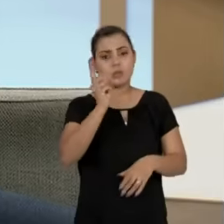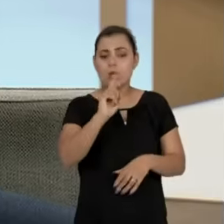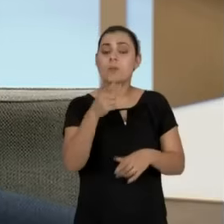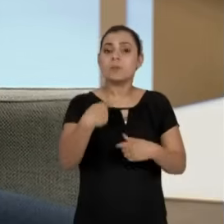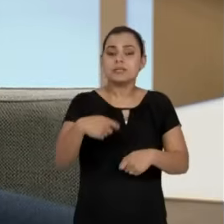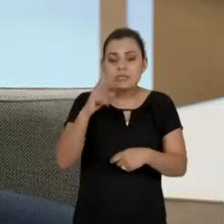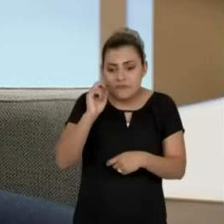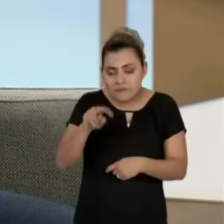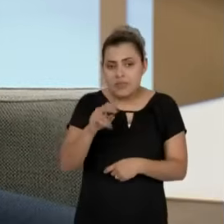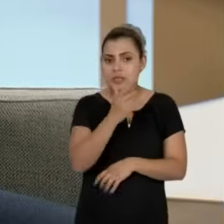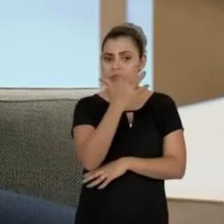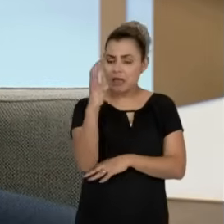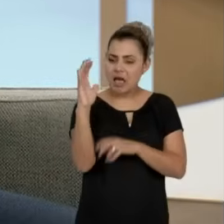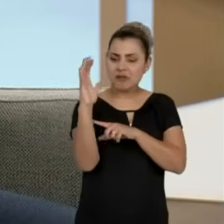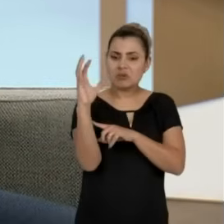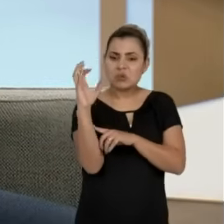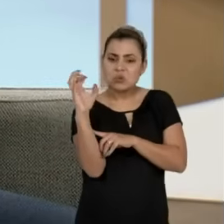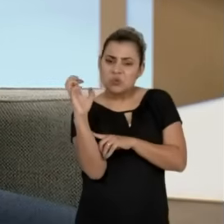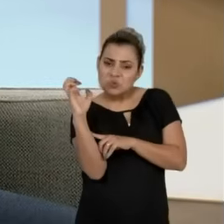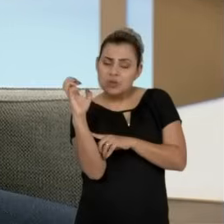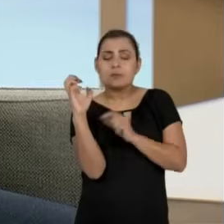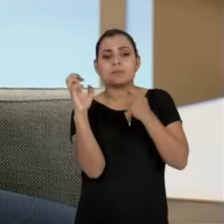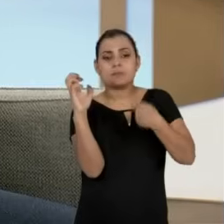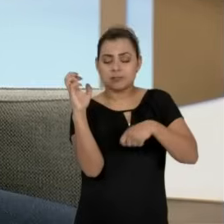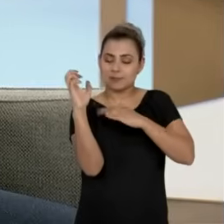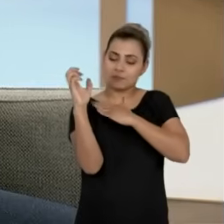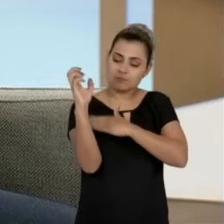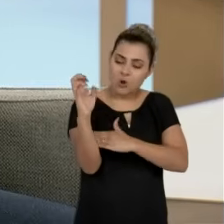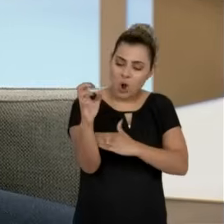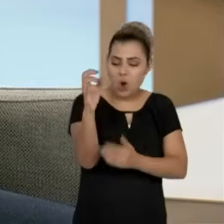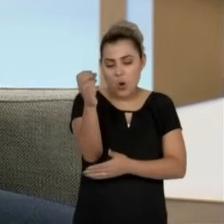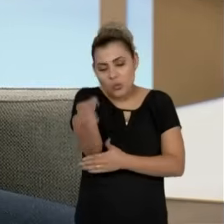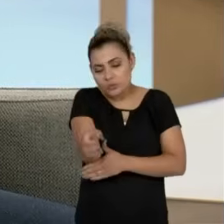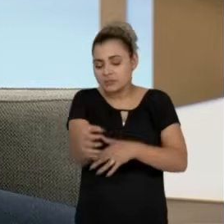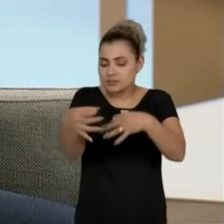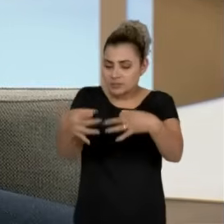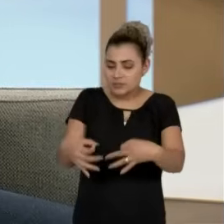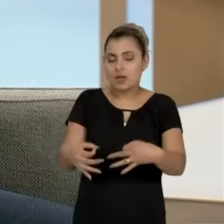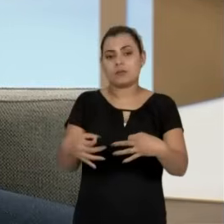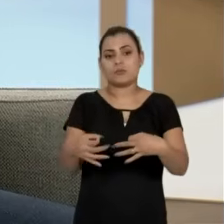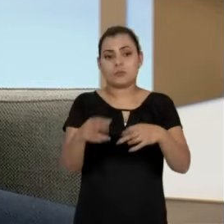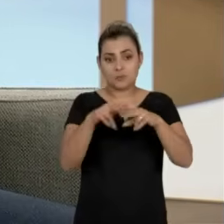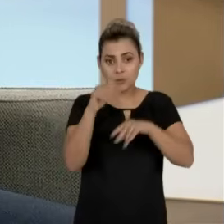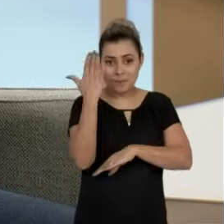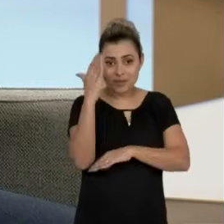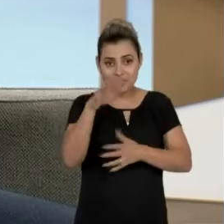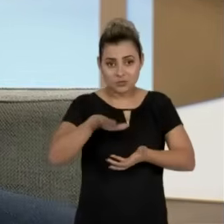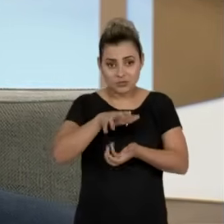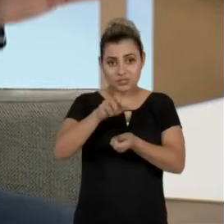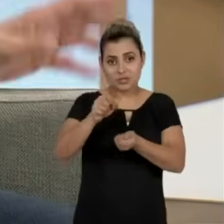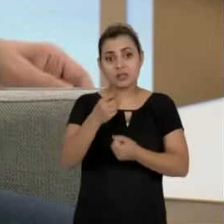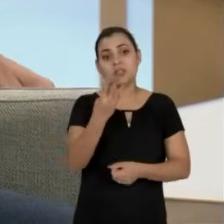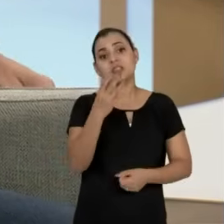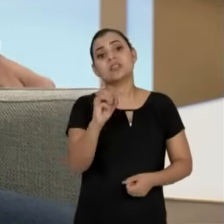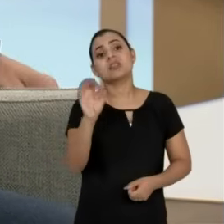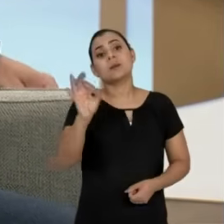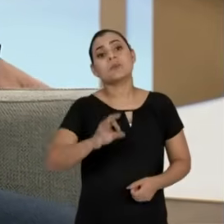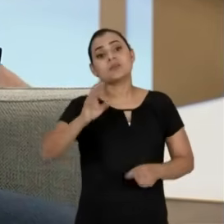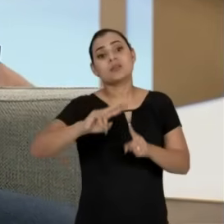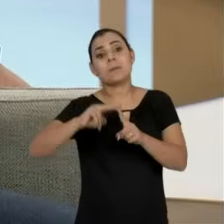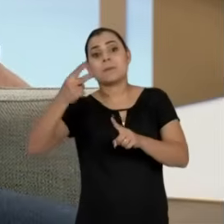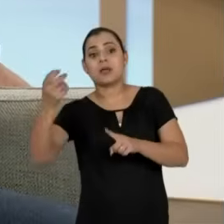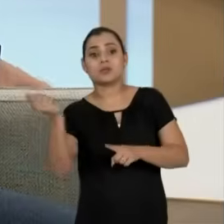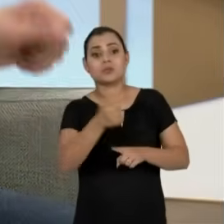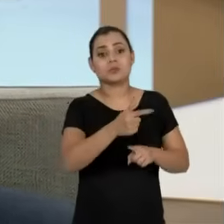todo trabalhado, né? E isso custa. A madeira sustentável, ela deve custar em torno de uns 30% mais do que a